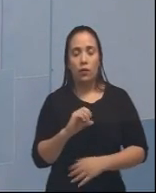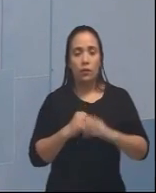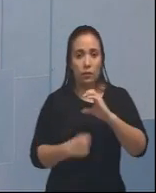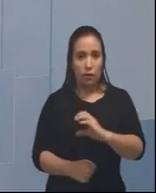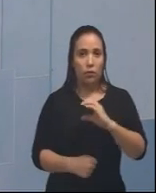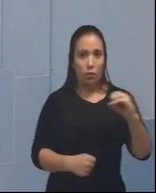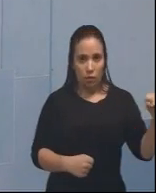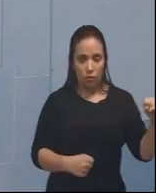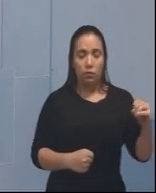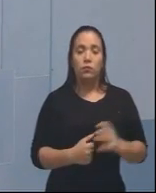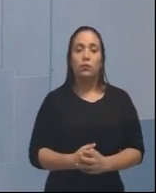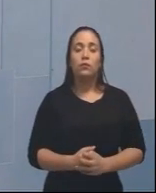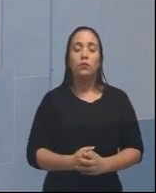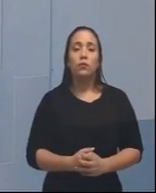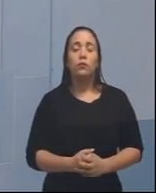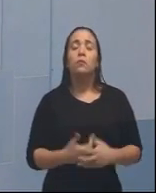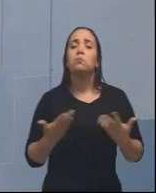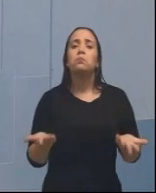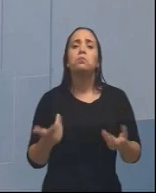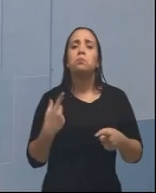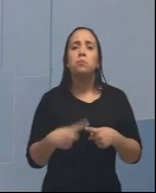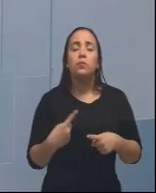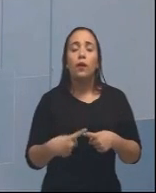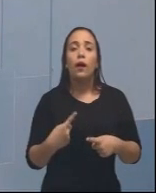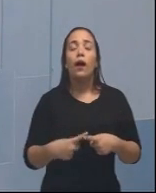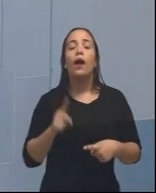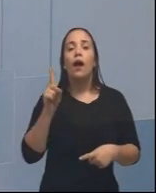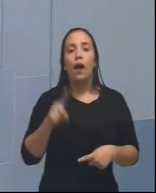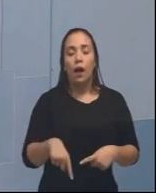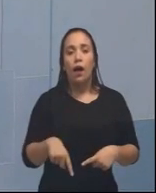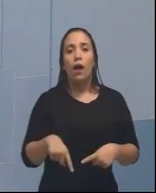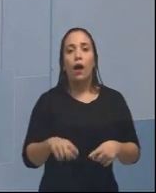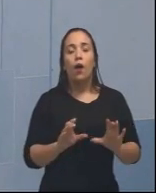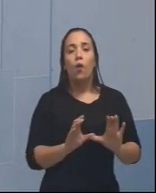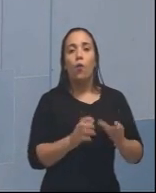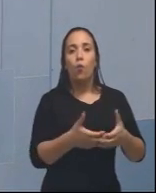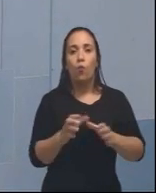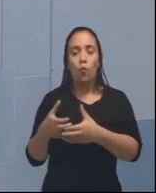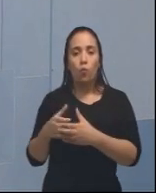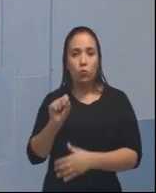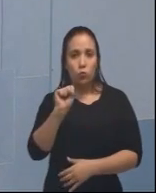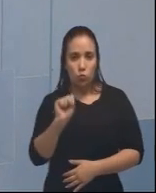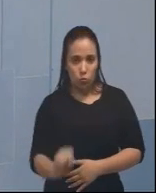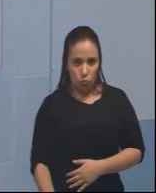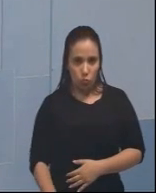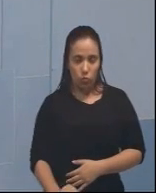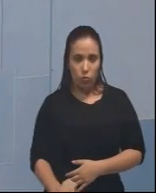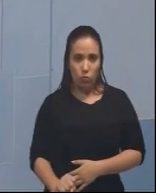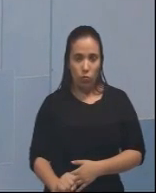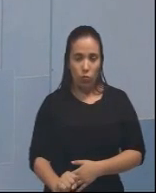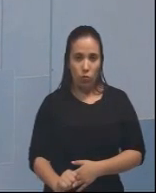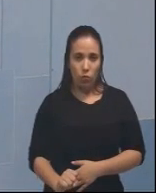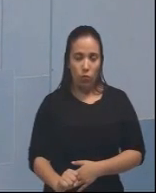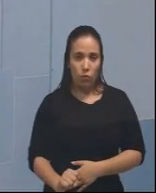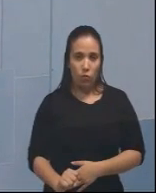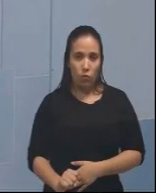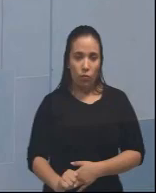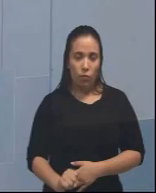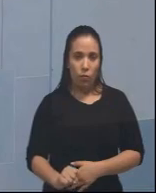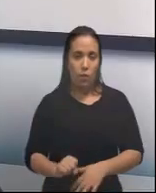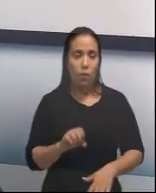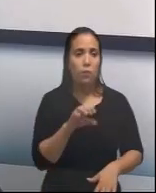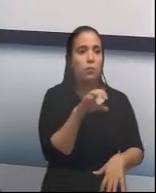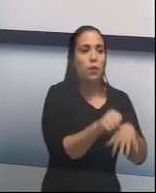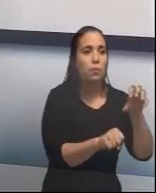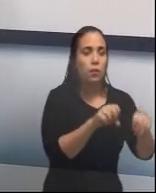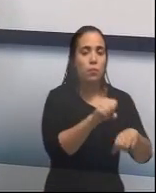perguntar, Carlinhos, em base de quê? As colônias de sulistas que foram para a região centro-oeste e no norte também